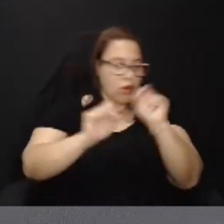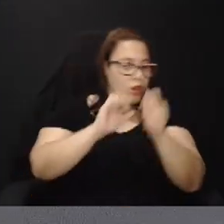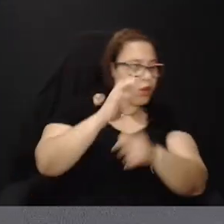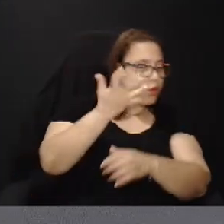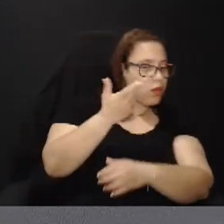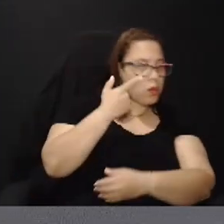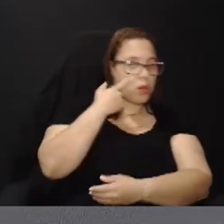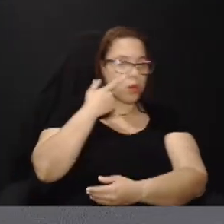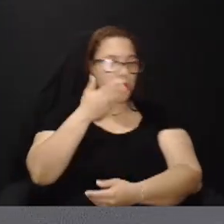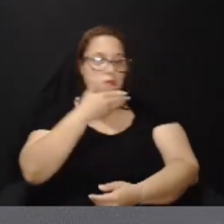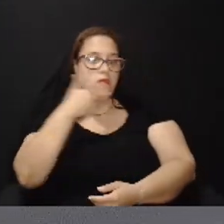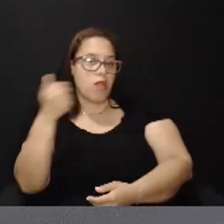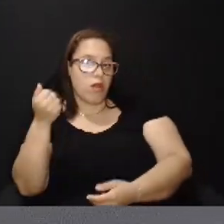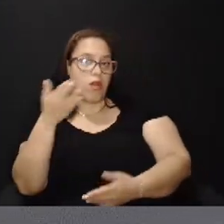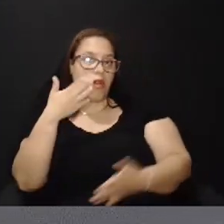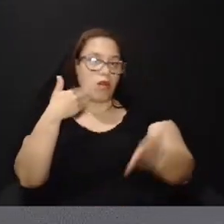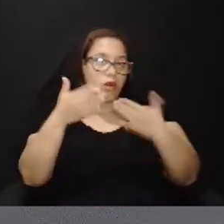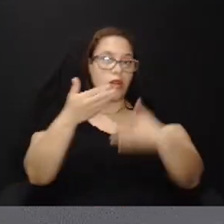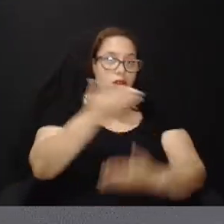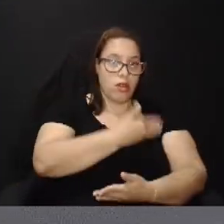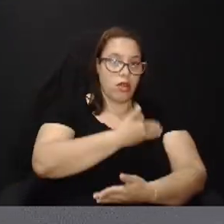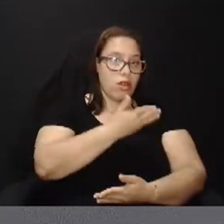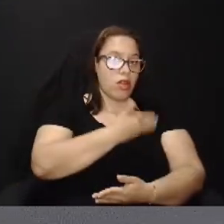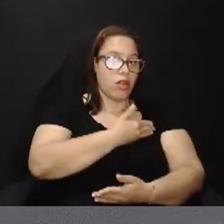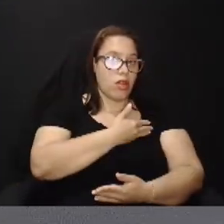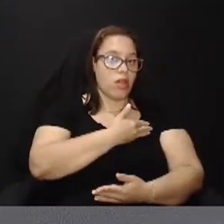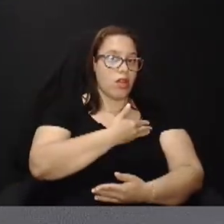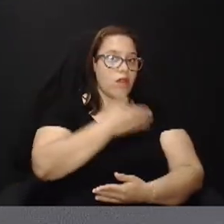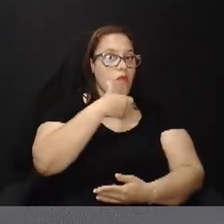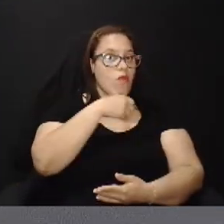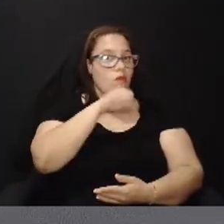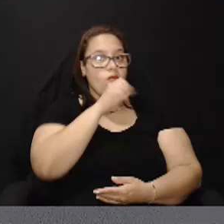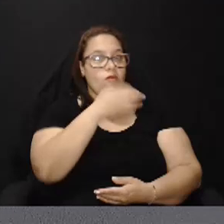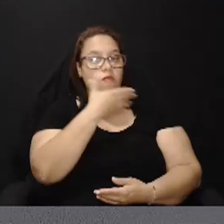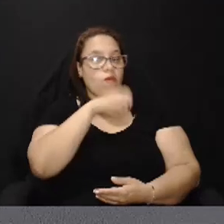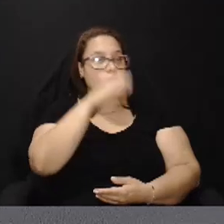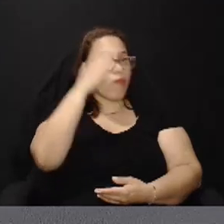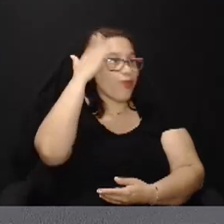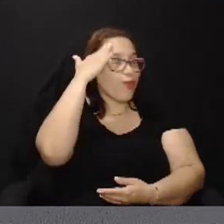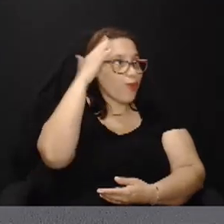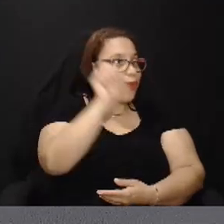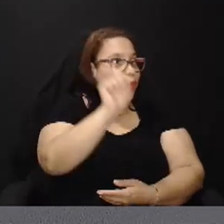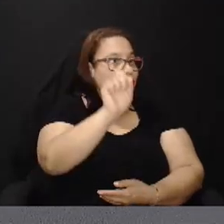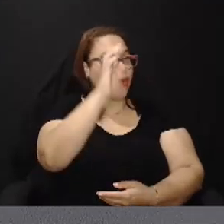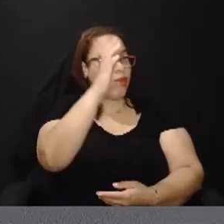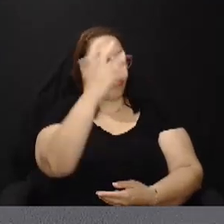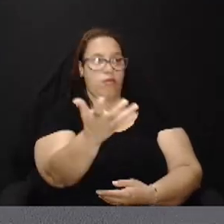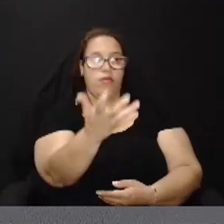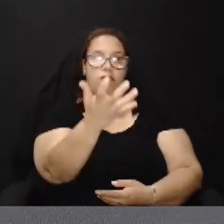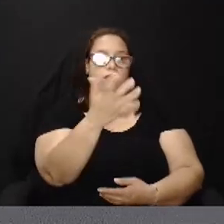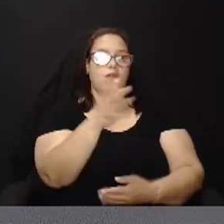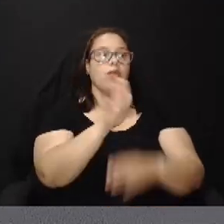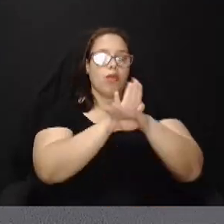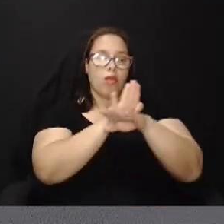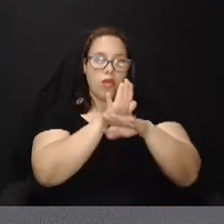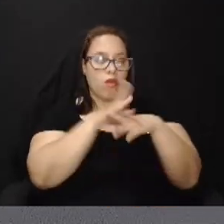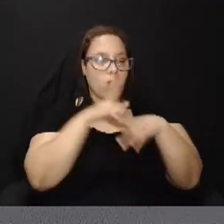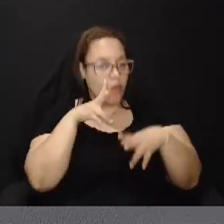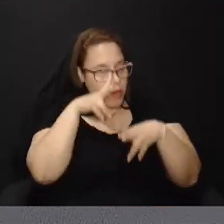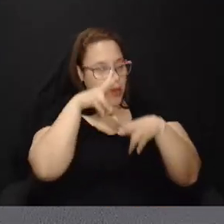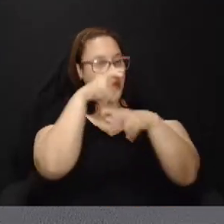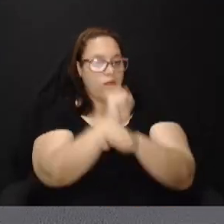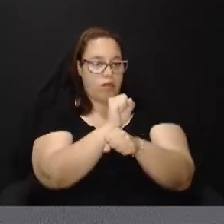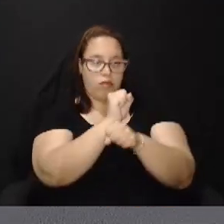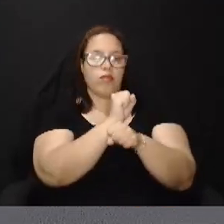isso, tá conversando muito com o coleguinha aqui. Então o pai e a mãe ficam cientes do que está acontecendo para dar uma ajuda, um fortalecimento até, né,